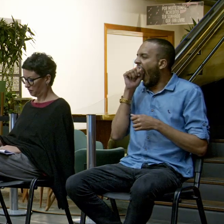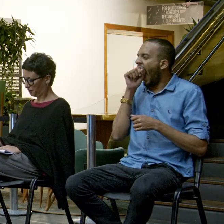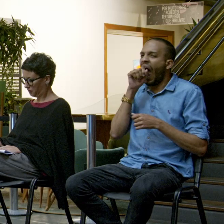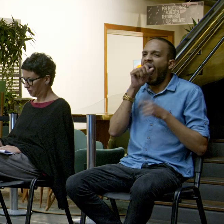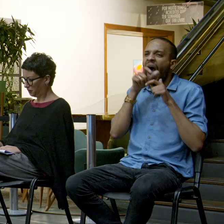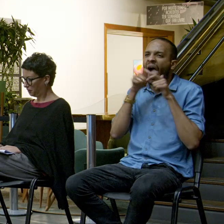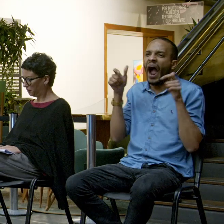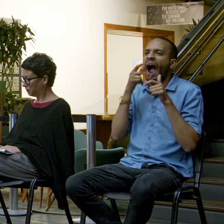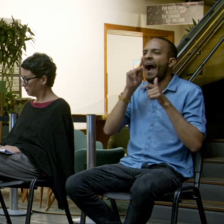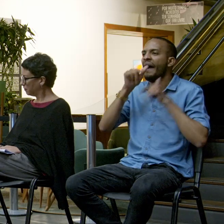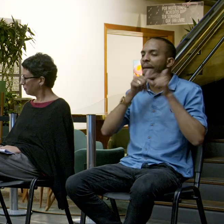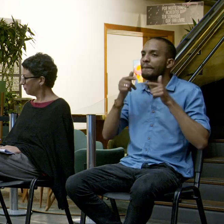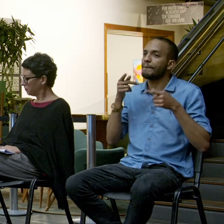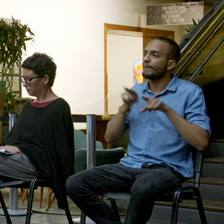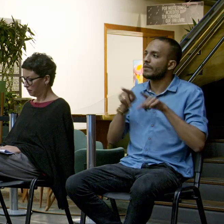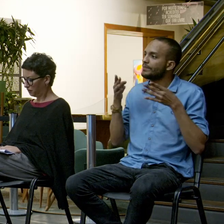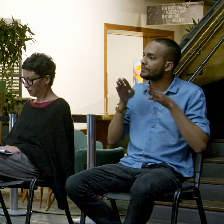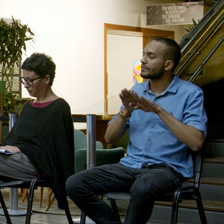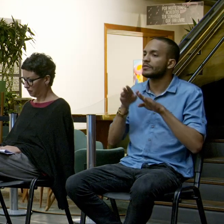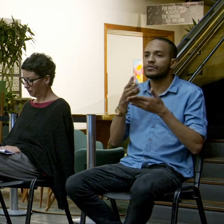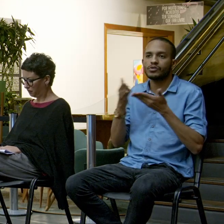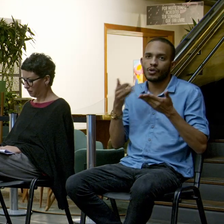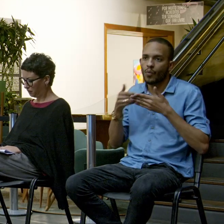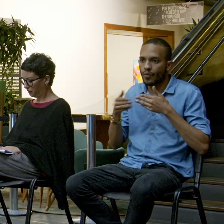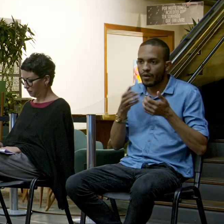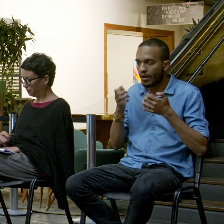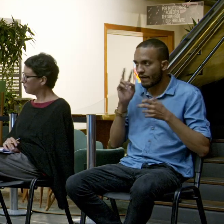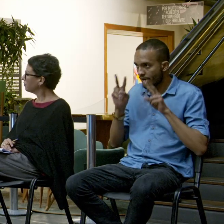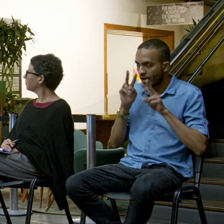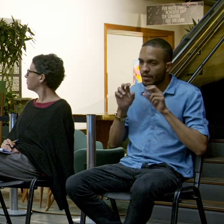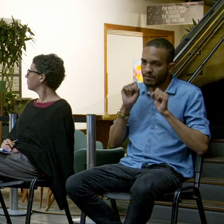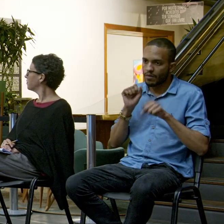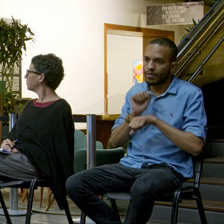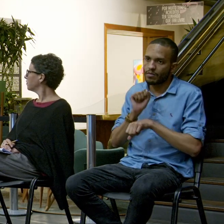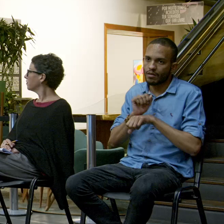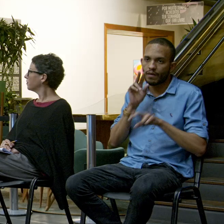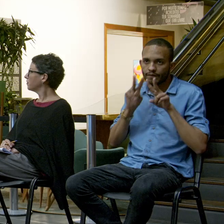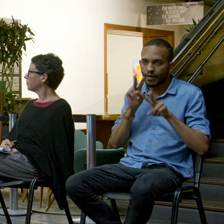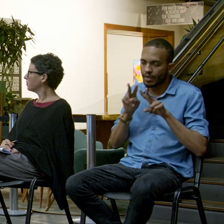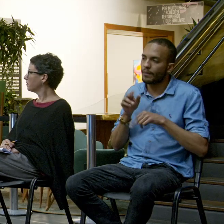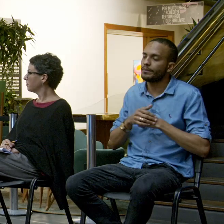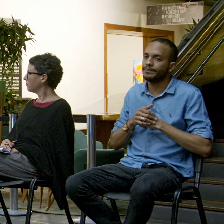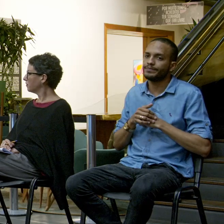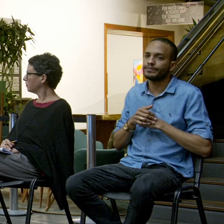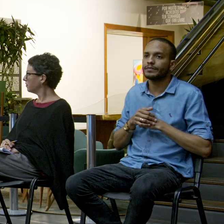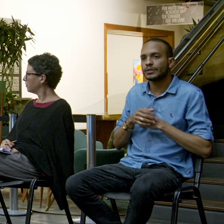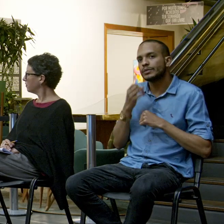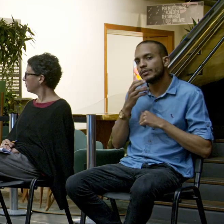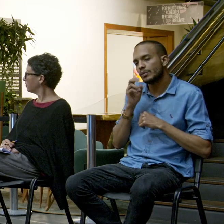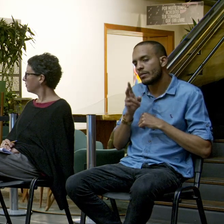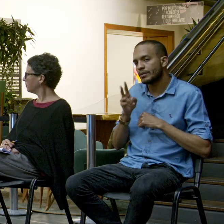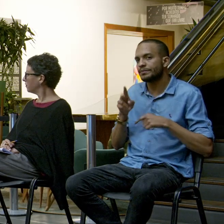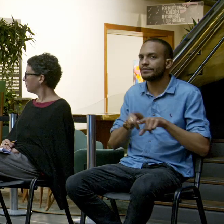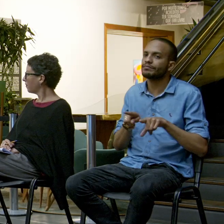A maioria desses trabalhos estão aqui na exposição, então depois quem quiser rever também, eu acho que é uma boa